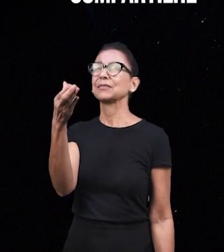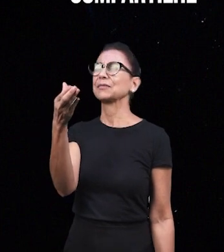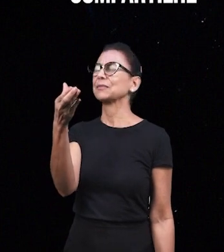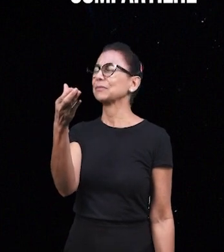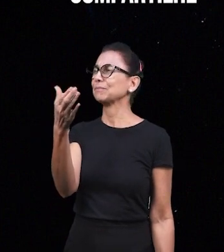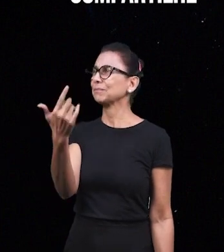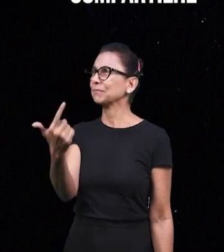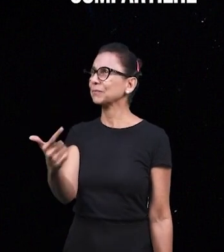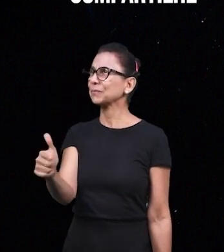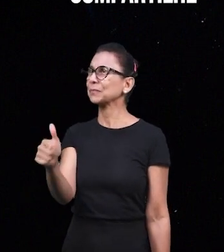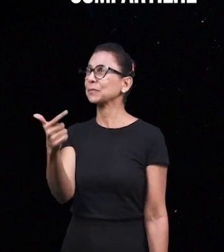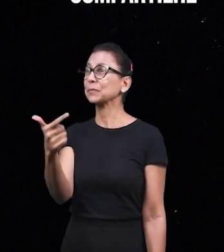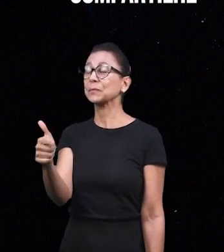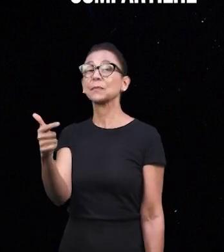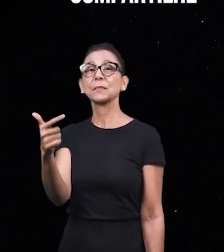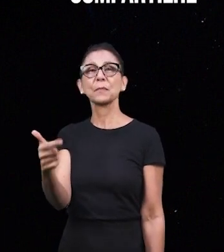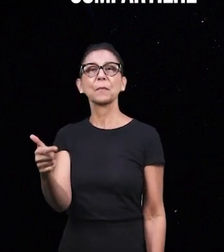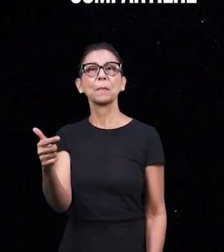escurecer,